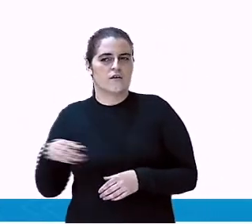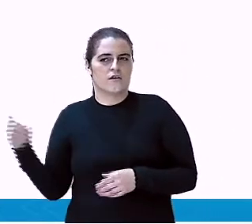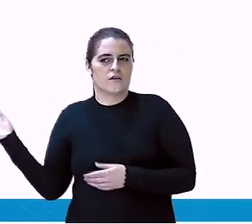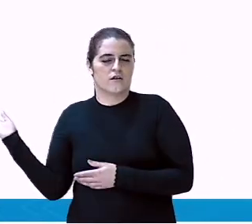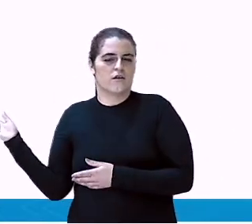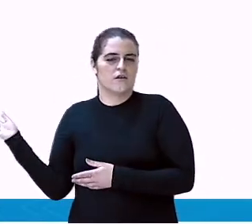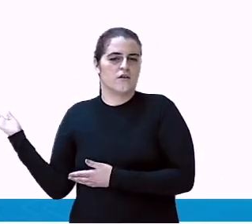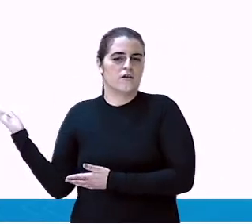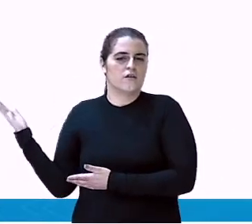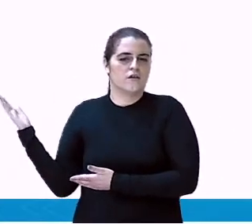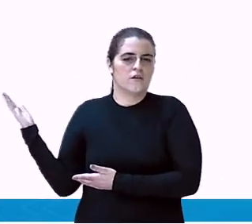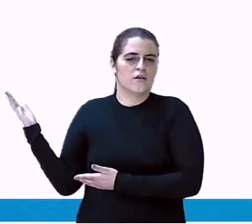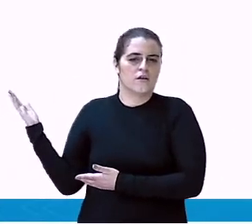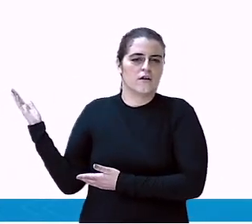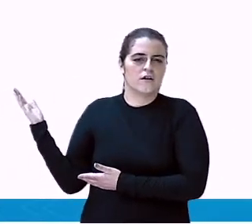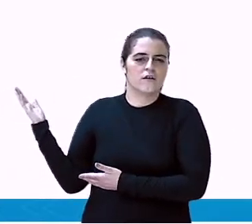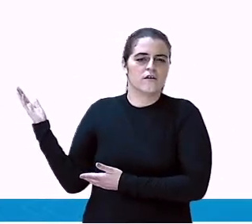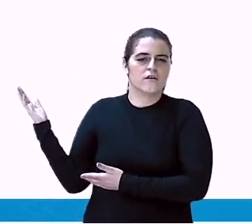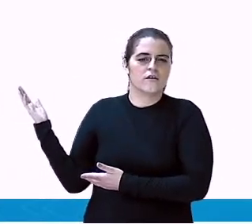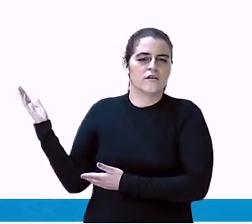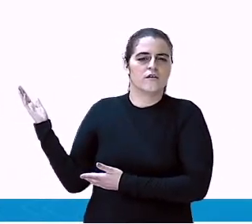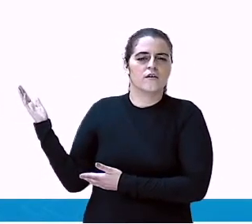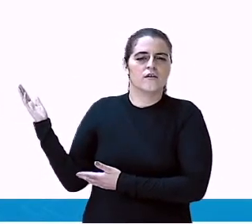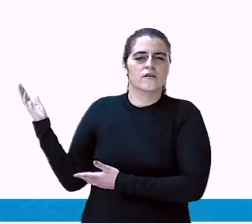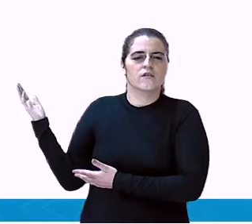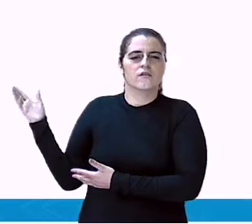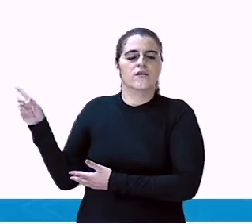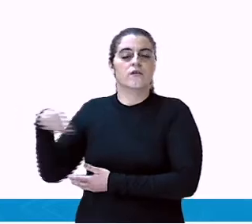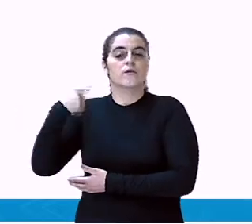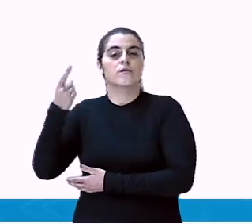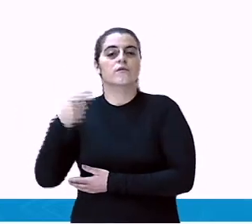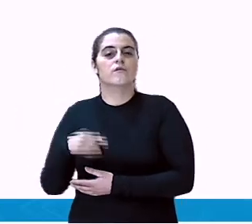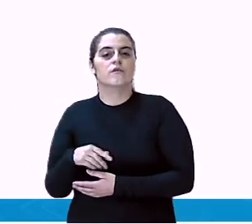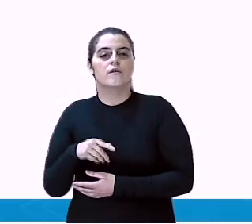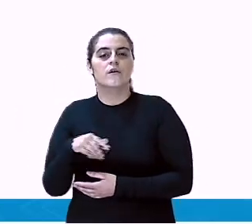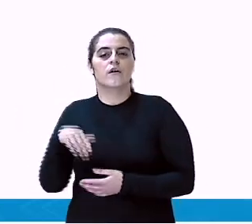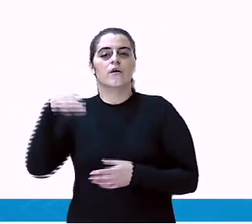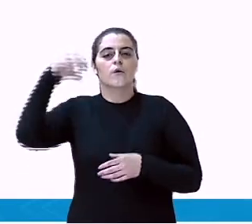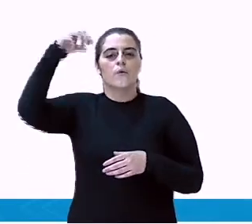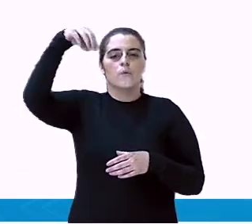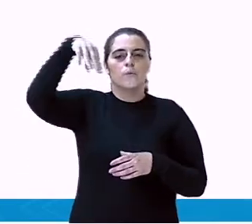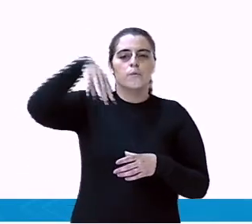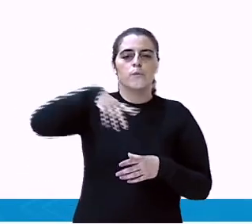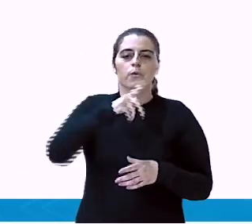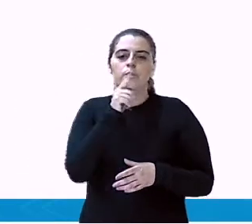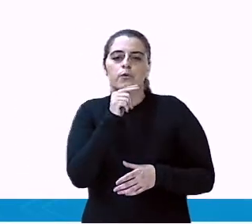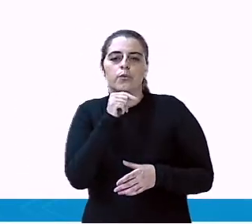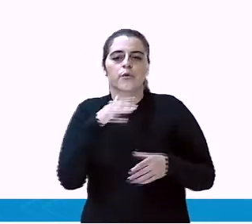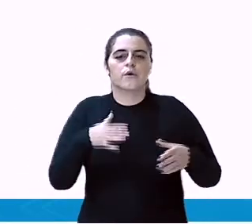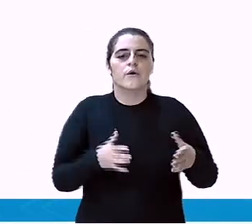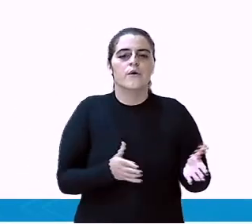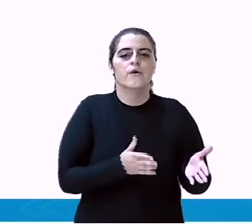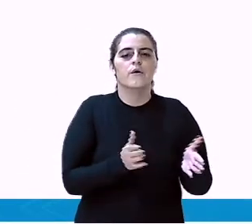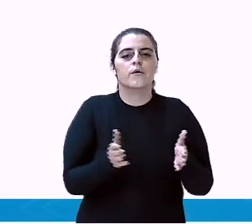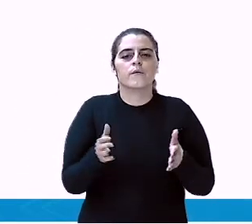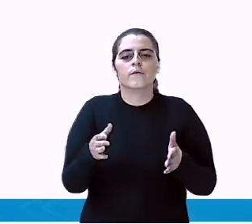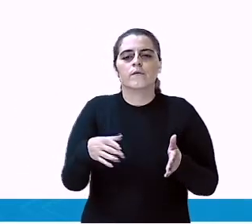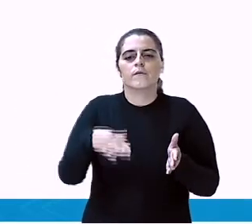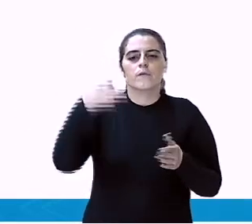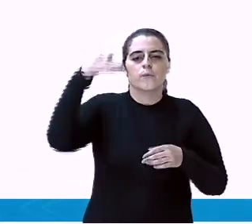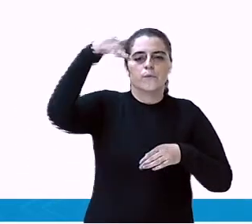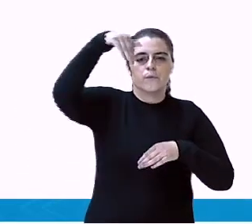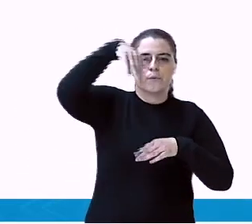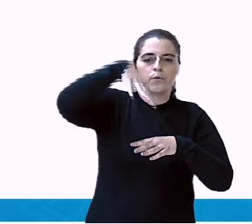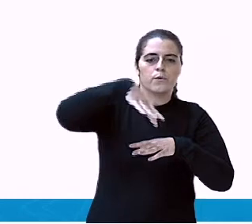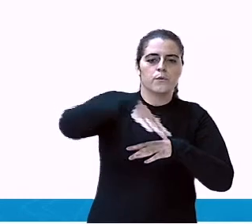professora ama esses pássaros. Aqui na outra imagem a gente tem o som de uma cachoeira. Mas esse som de cachoeira